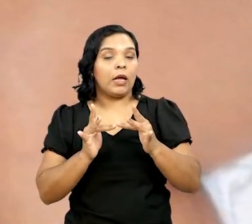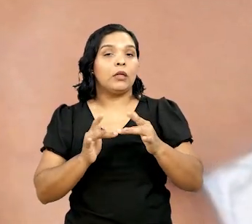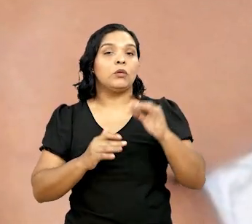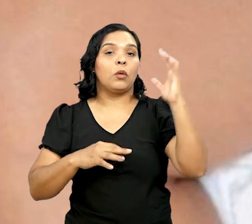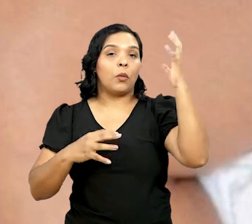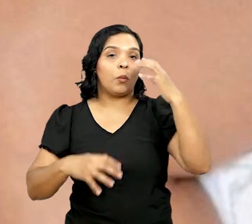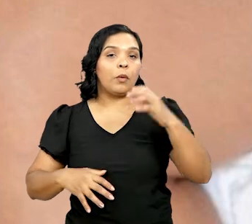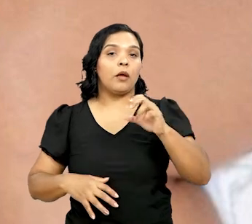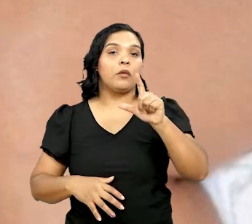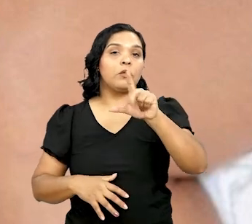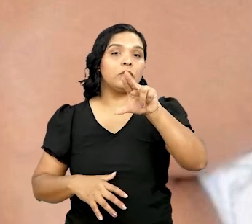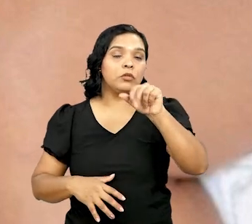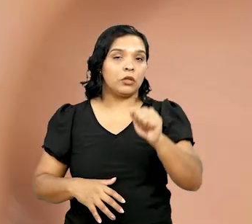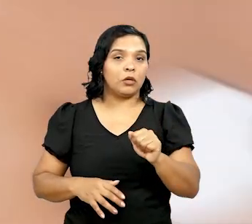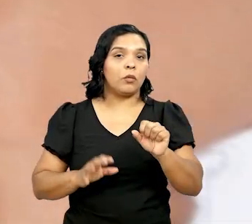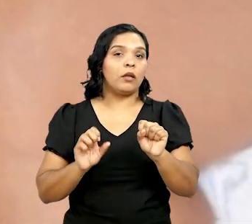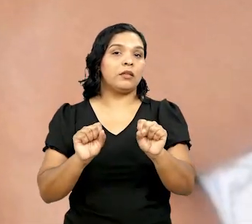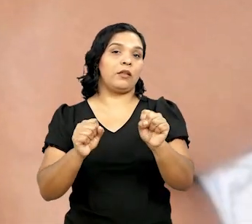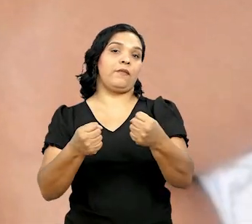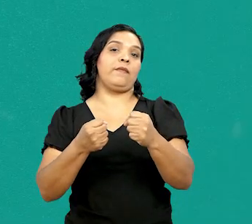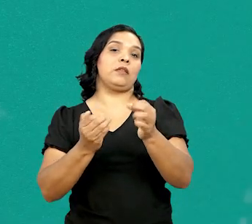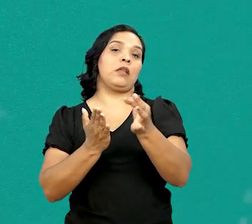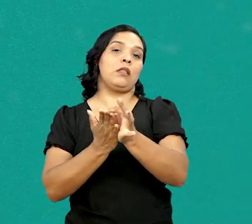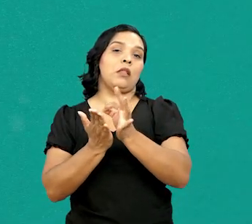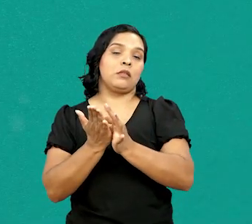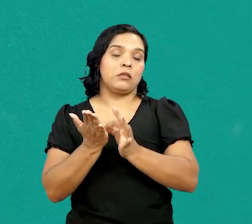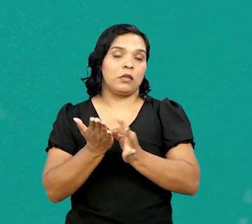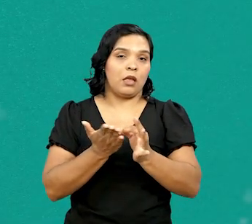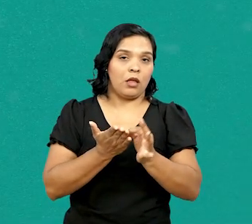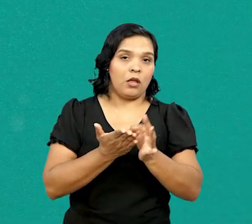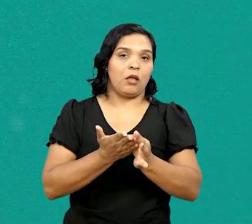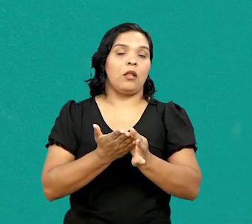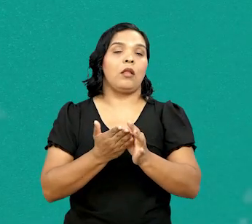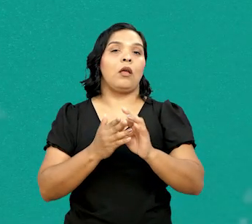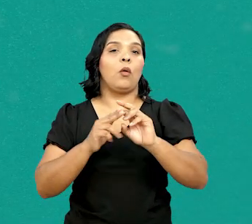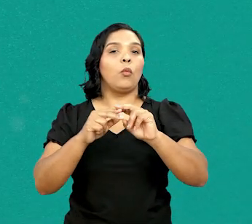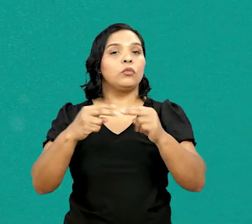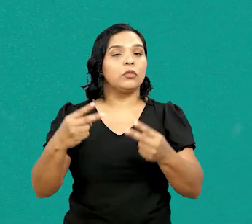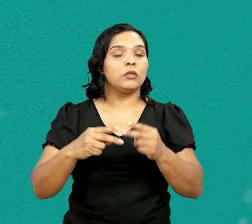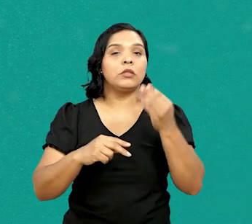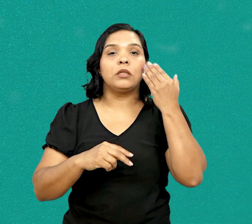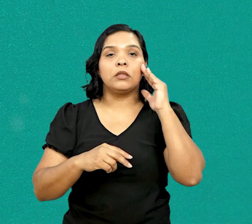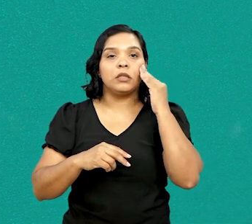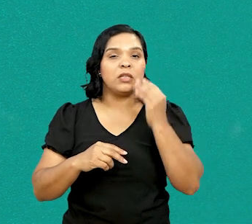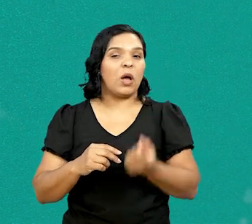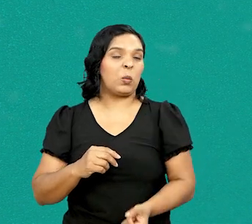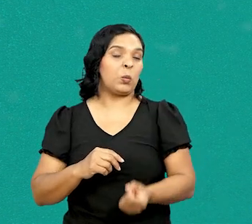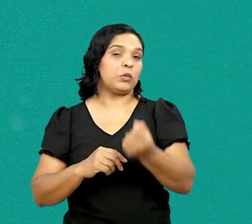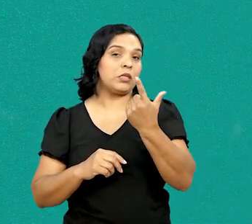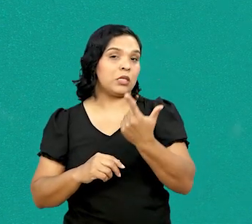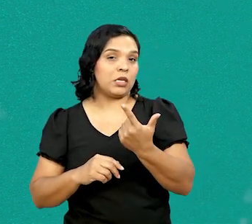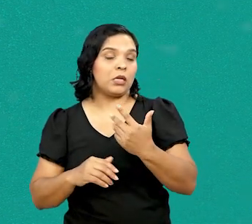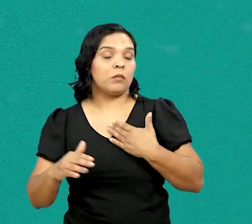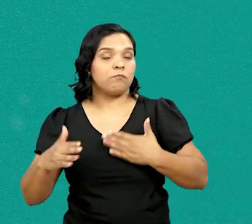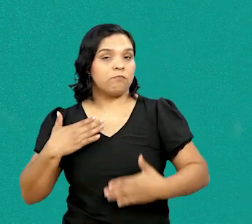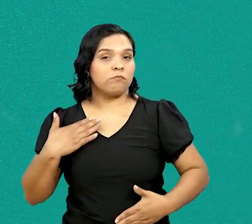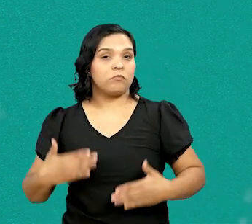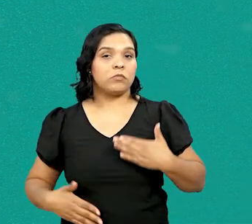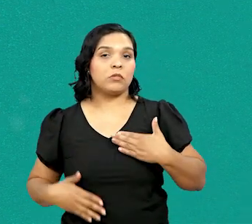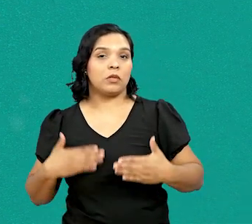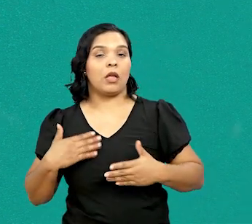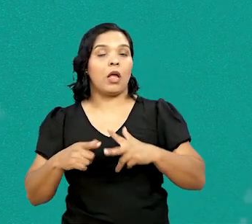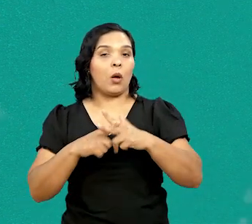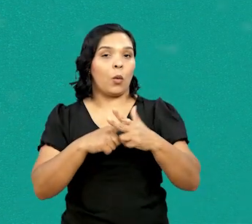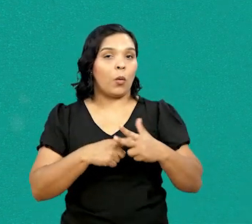solução química do banho de lua leva a uma reação de defesa das células. Um gene entende que aquilo é um corpo estranho, que aciona uma